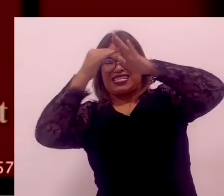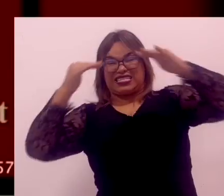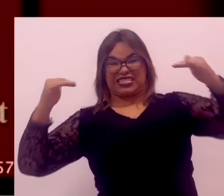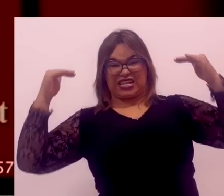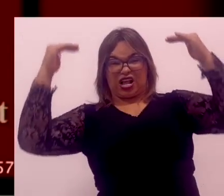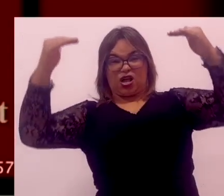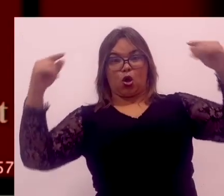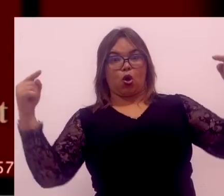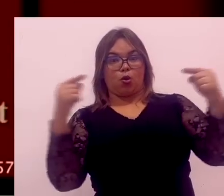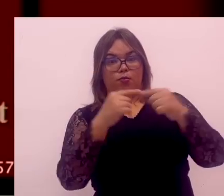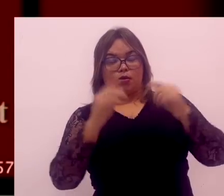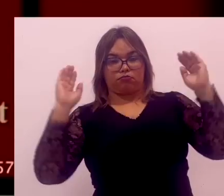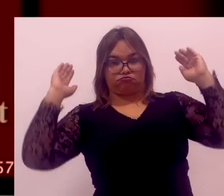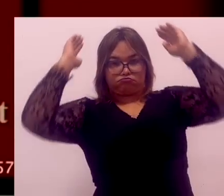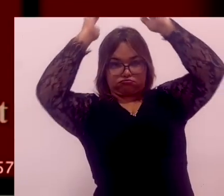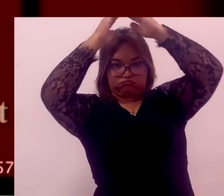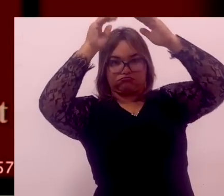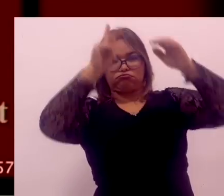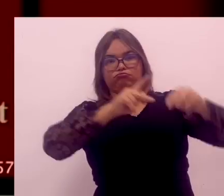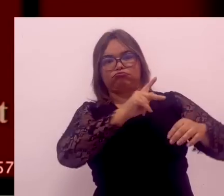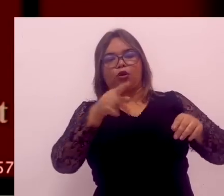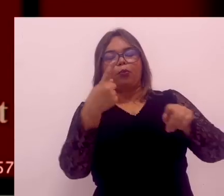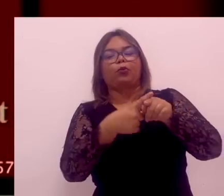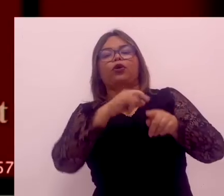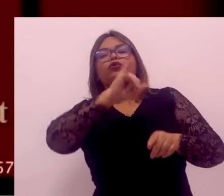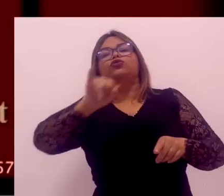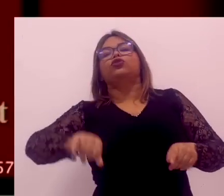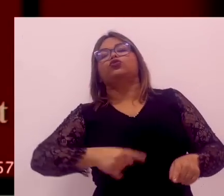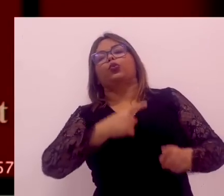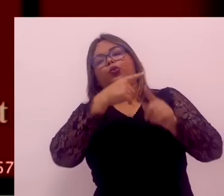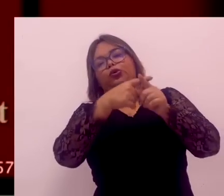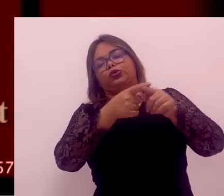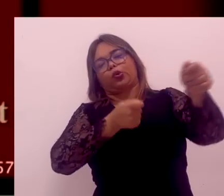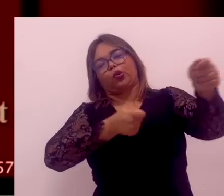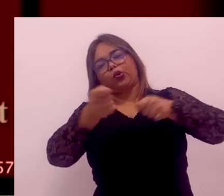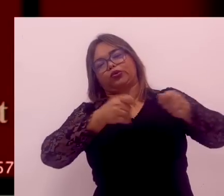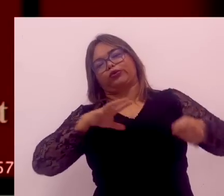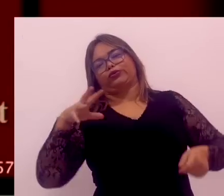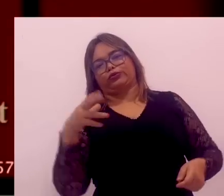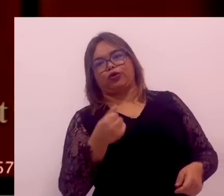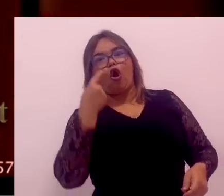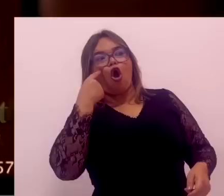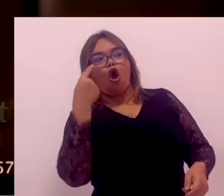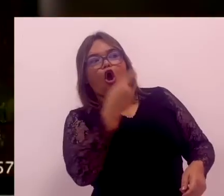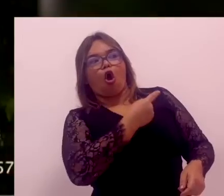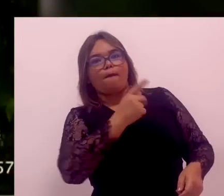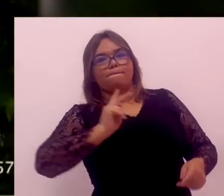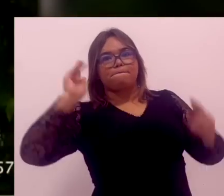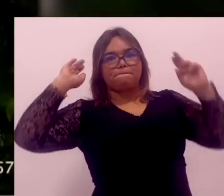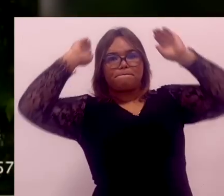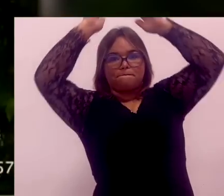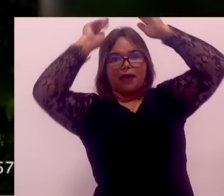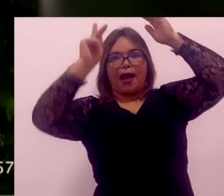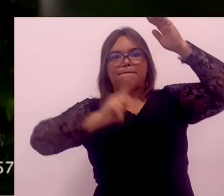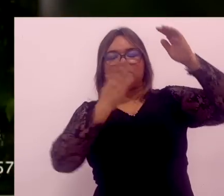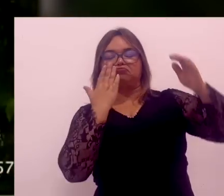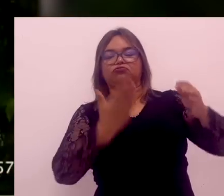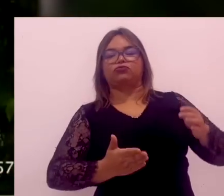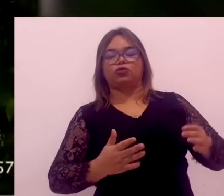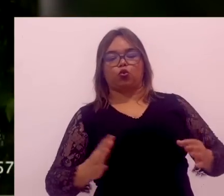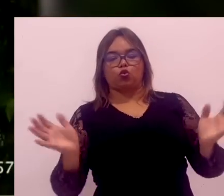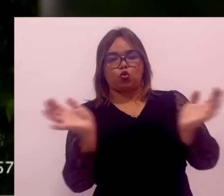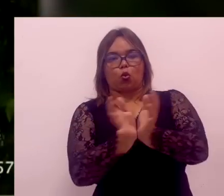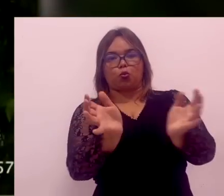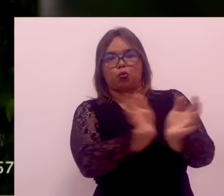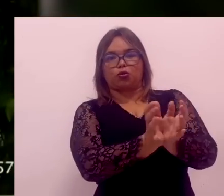o Papa à frente dos escoteiros mirins. E essa é a organização oficial, a fachada para as outras